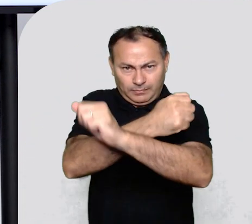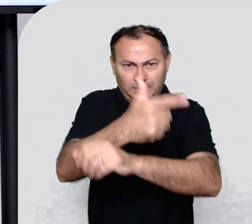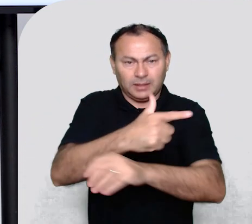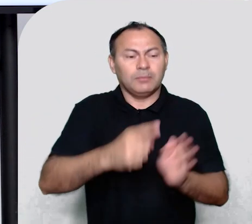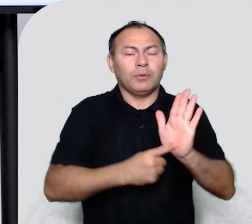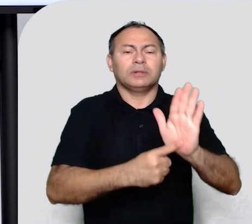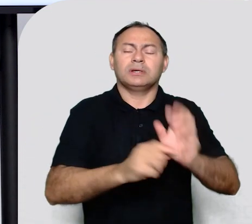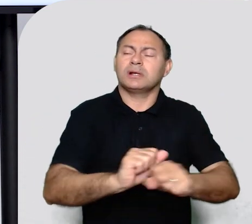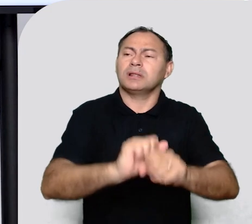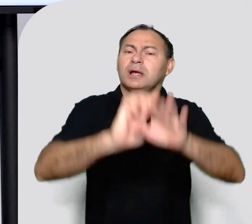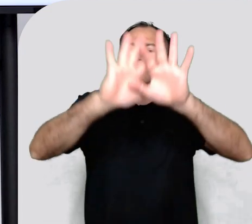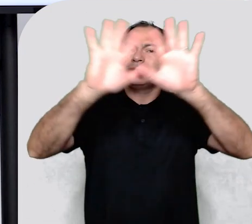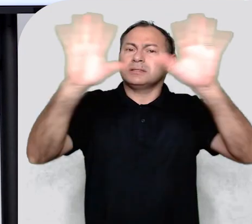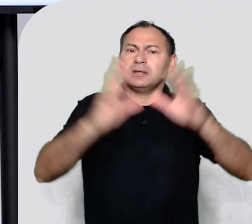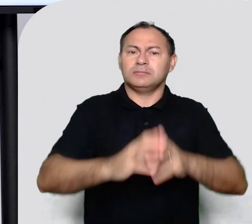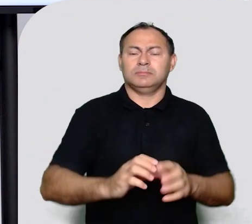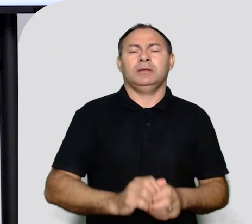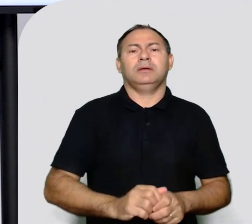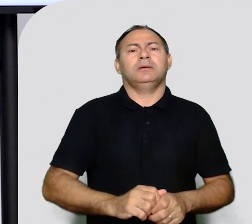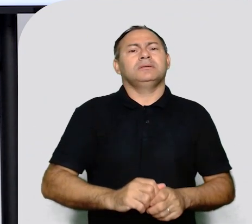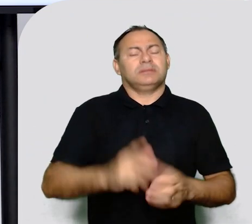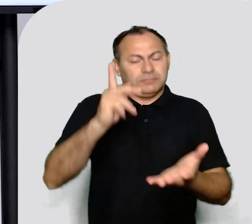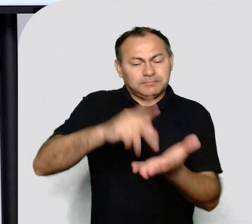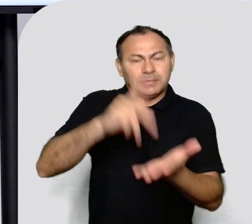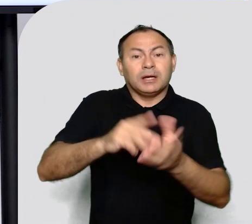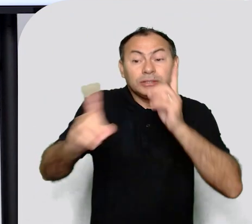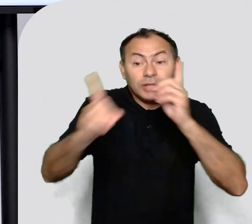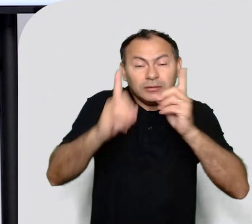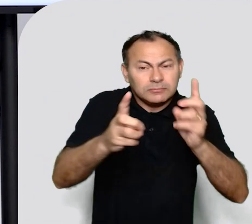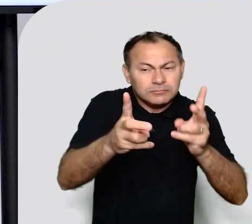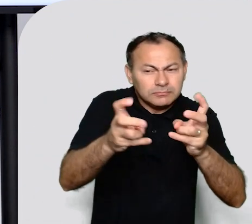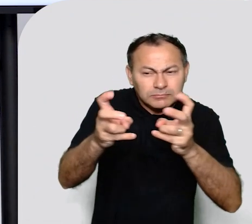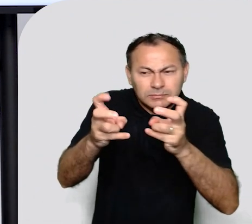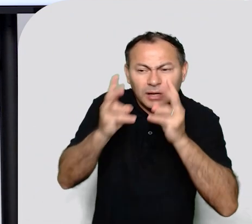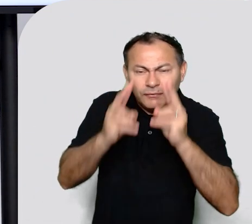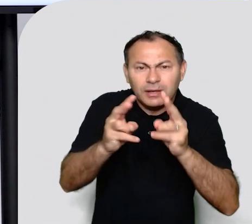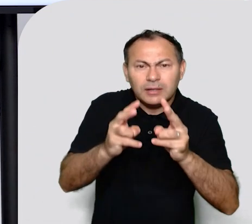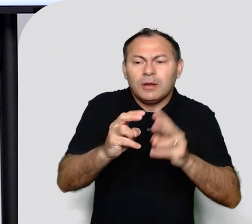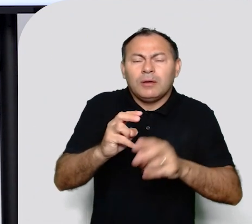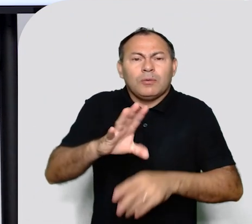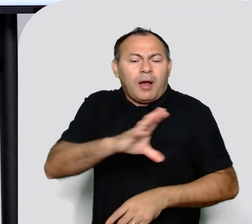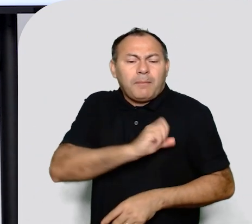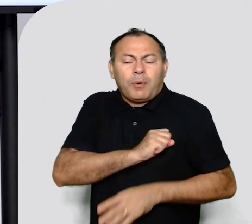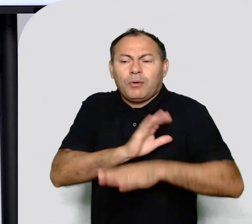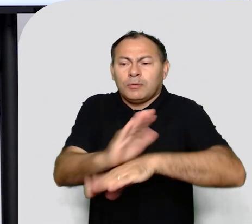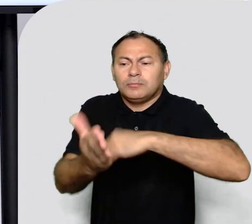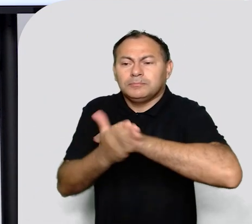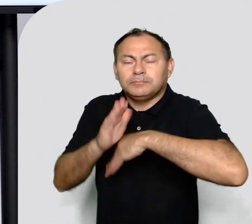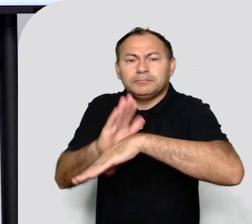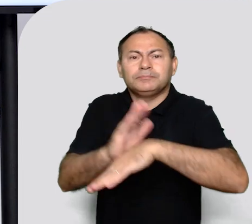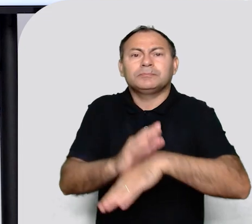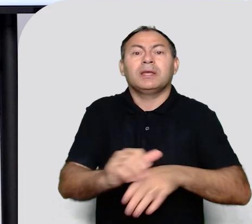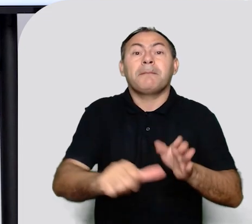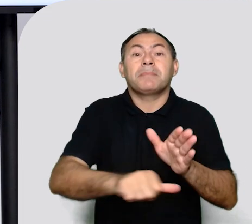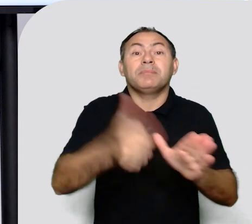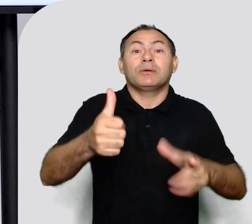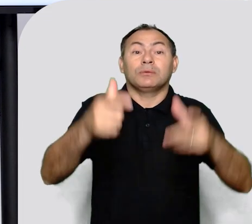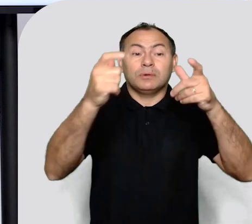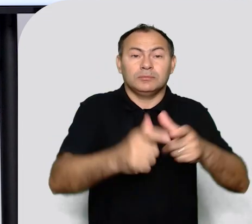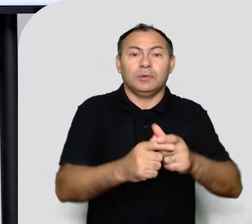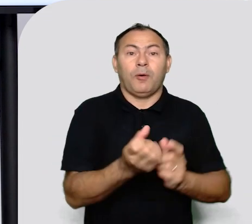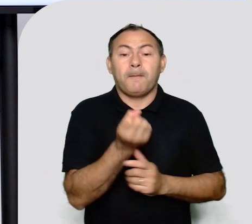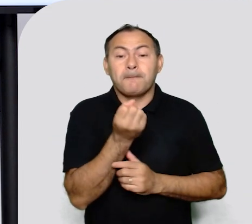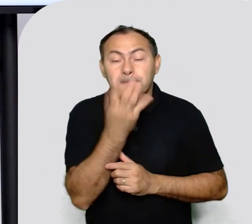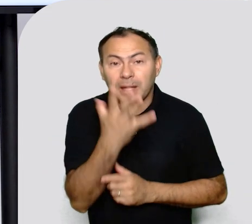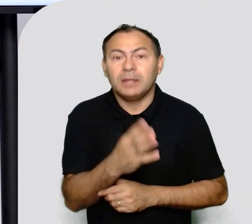esclarecer mutuamente por um sincero diálogo, observando a mútua caridade e atendendo em primeiro lugar